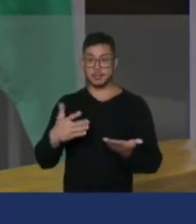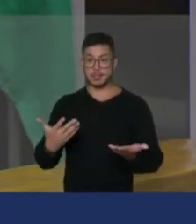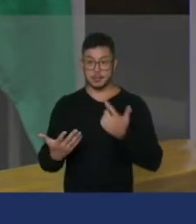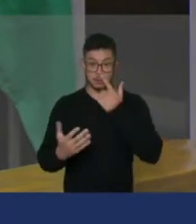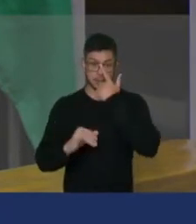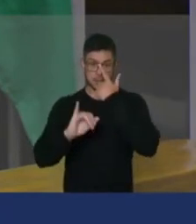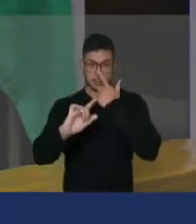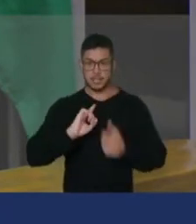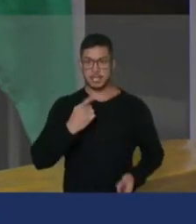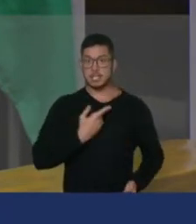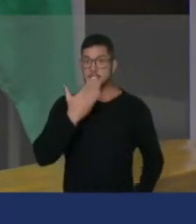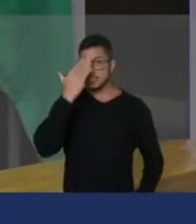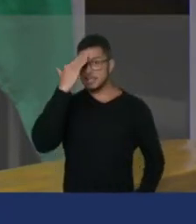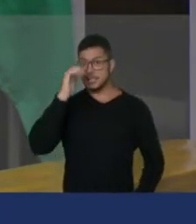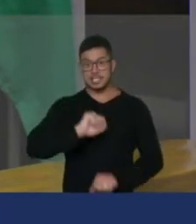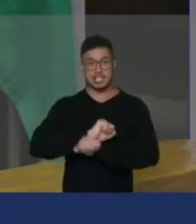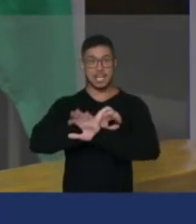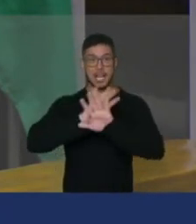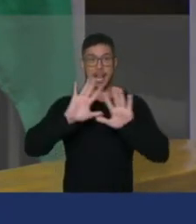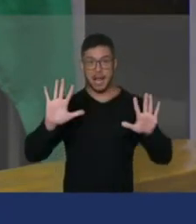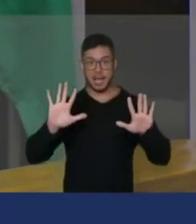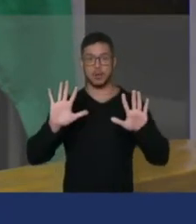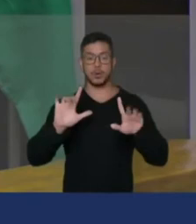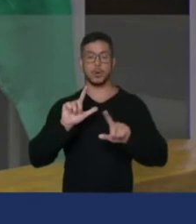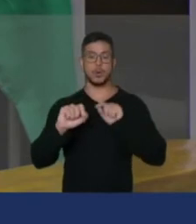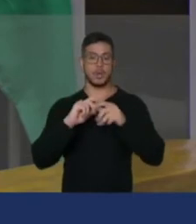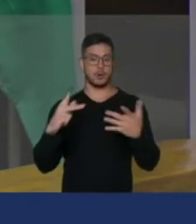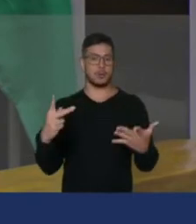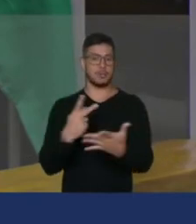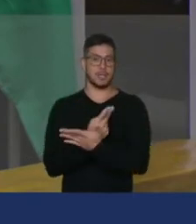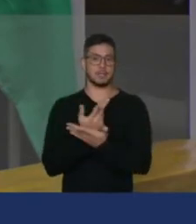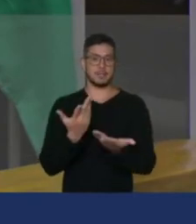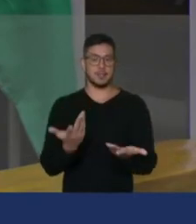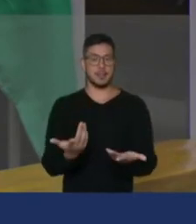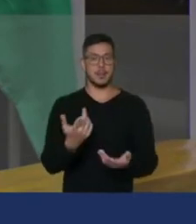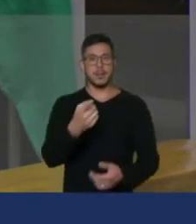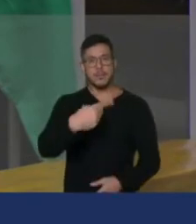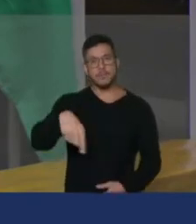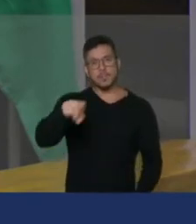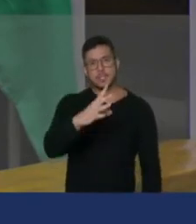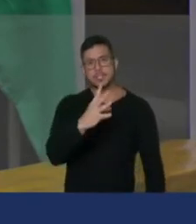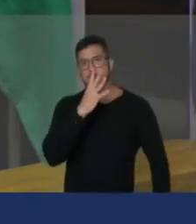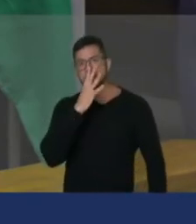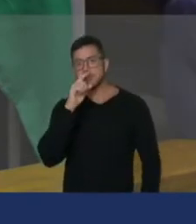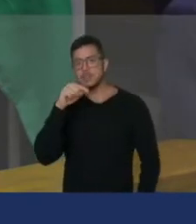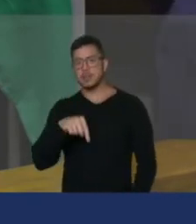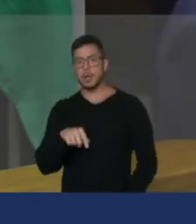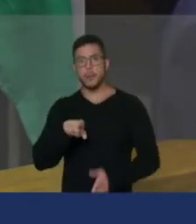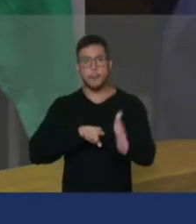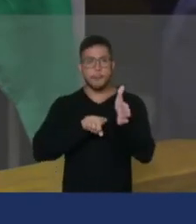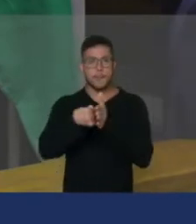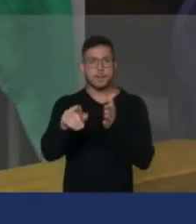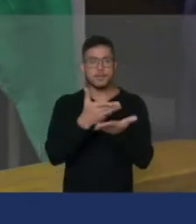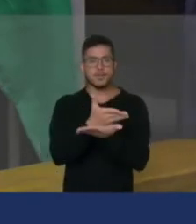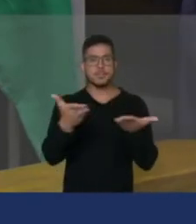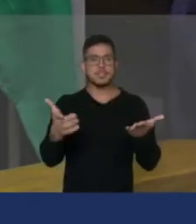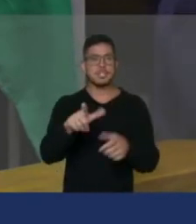já não é mais um erro, é uma escolha. E para quem está assistindo a gente em casa agora, eu pergunto para a sociedade brasileira, qual que é a sua